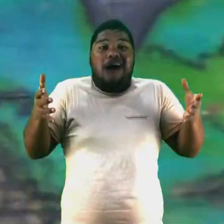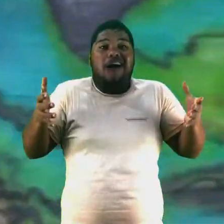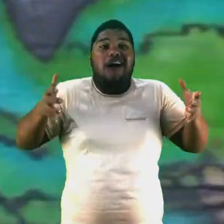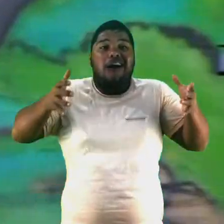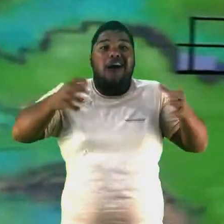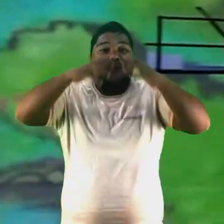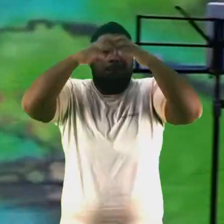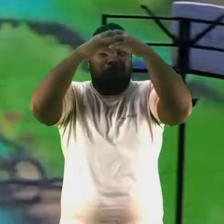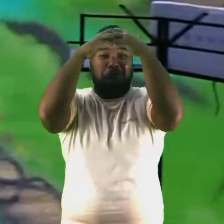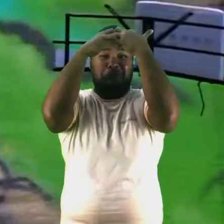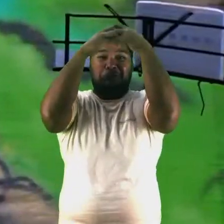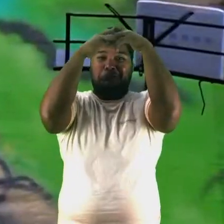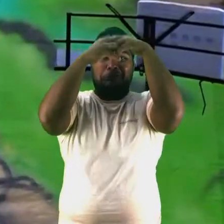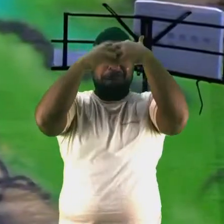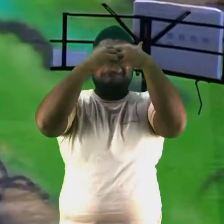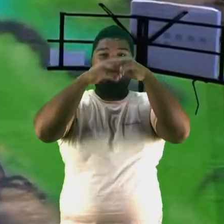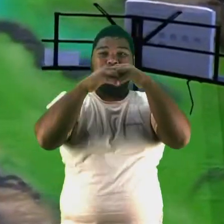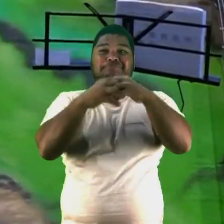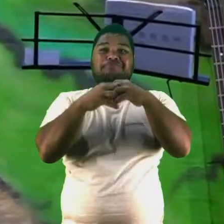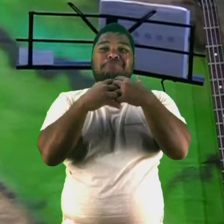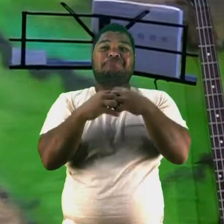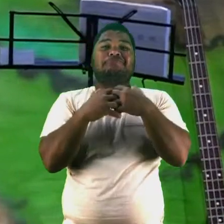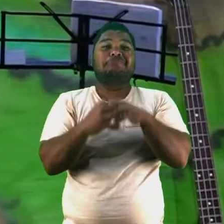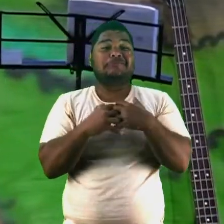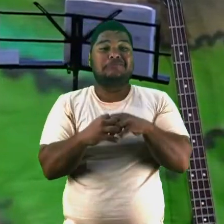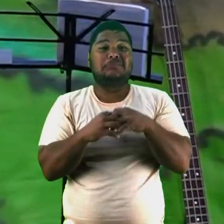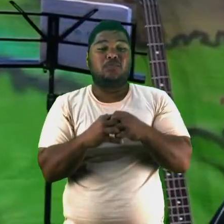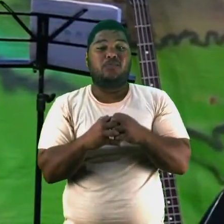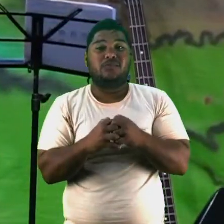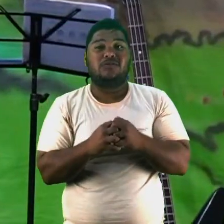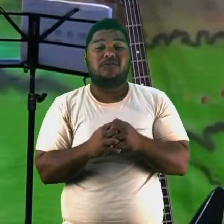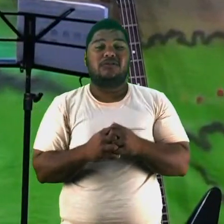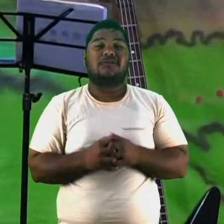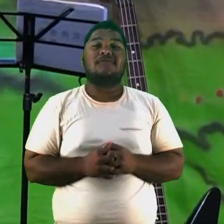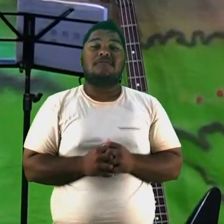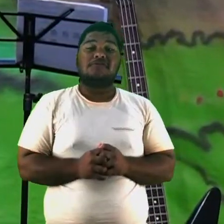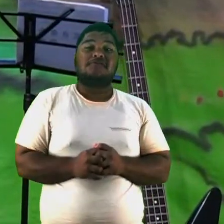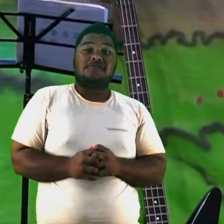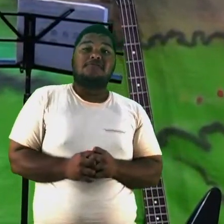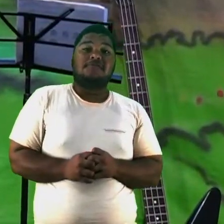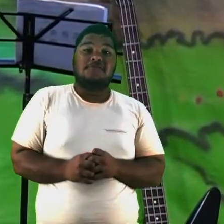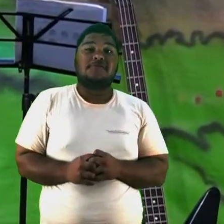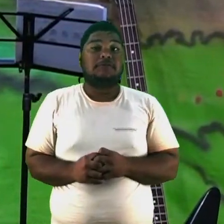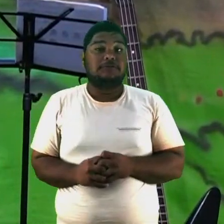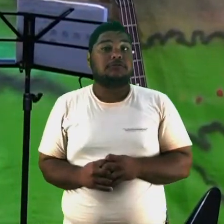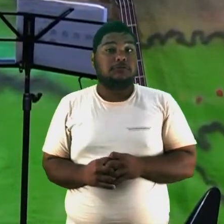Um poder extraordinário de mudar as estruturas cerebrais, e isso era